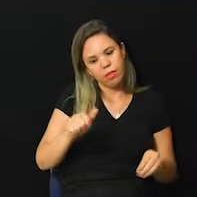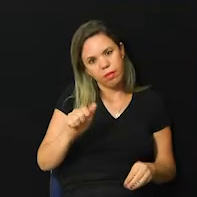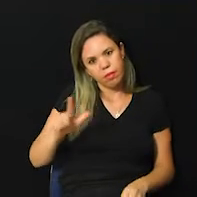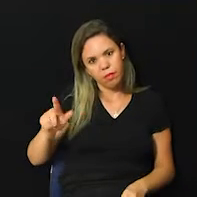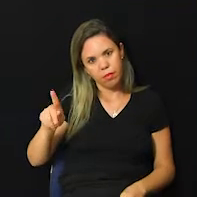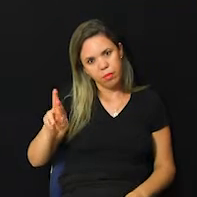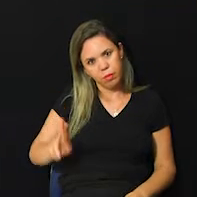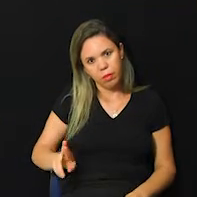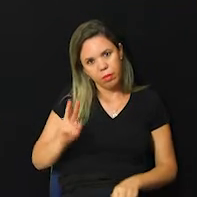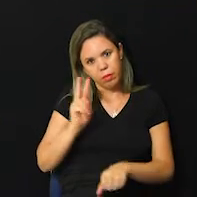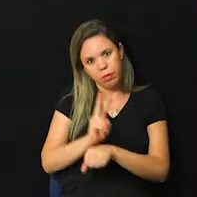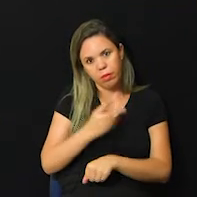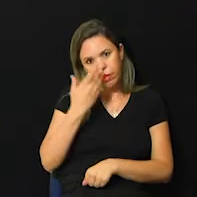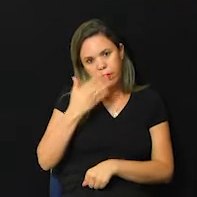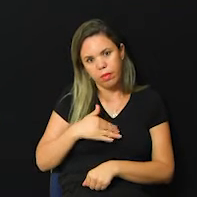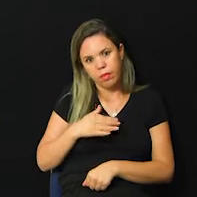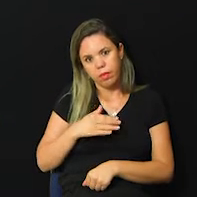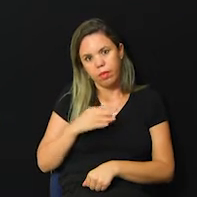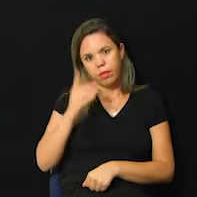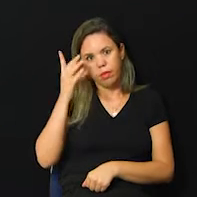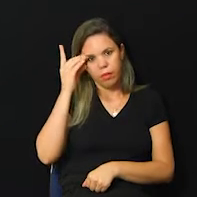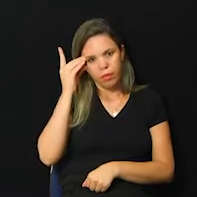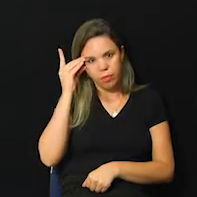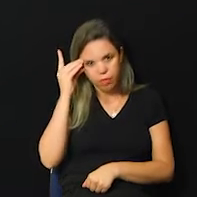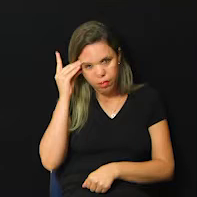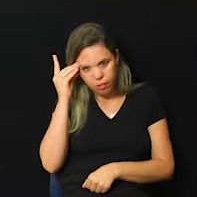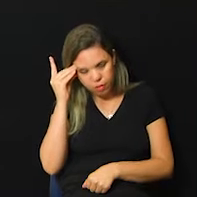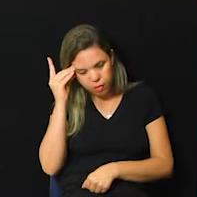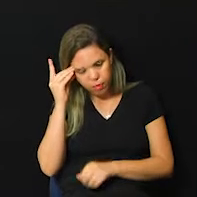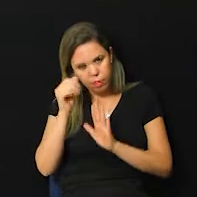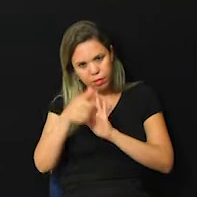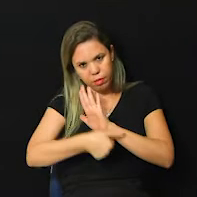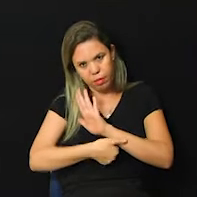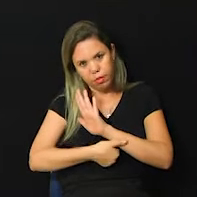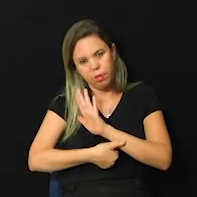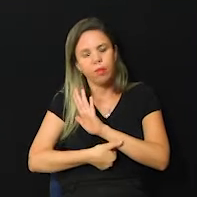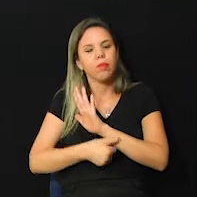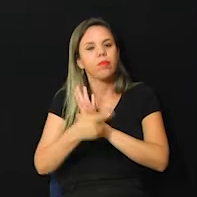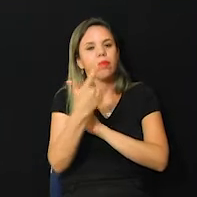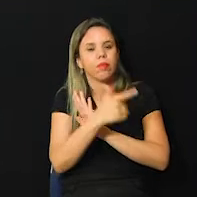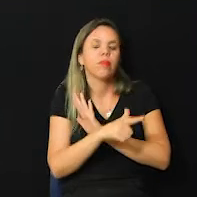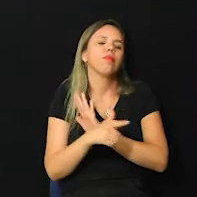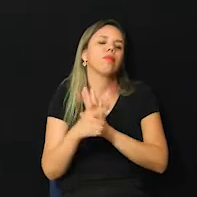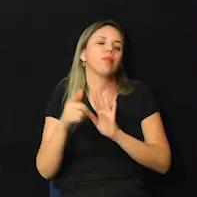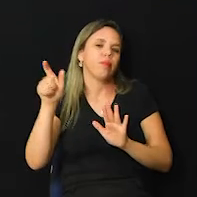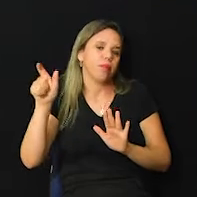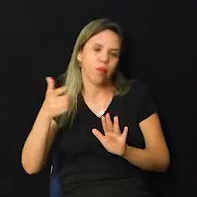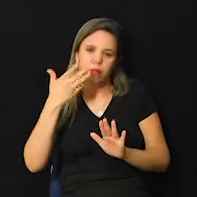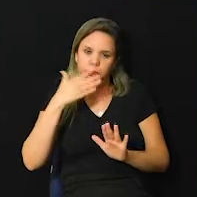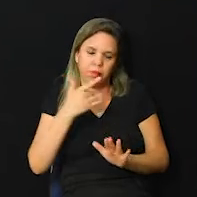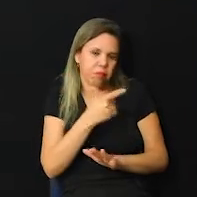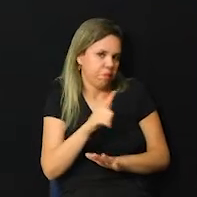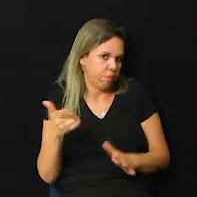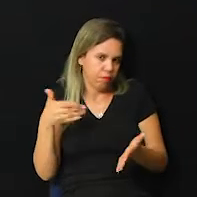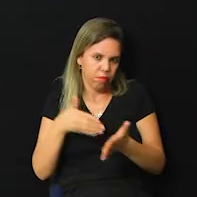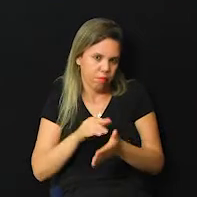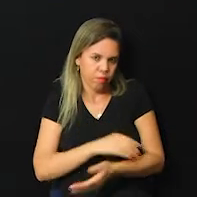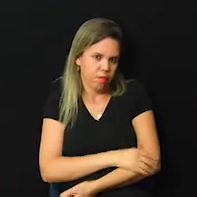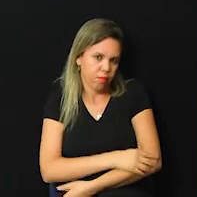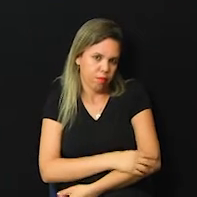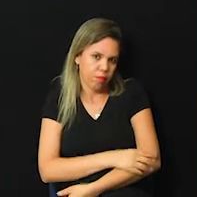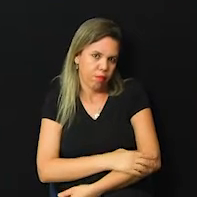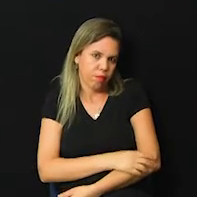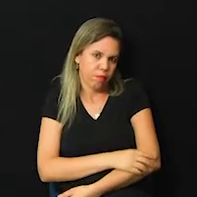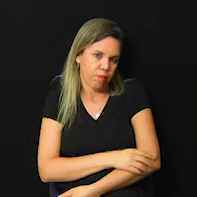para o perto cuidava de uma criança com síndrome de down o Tyler e não tinha